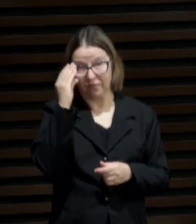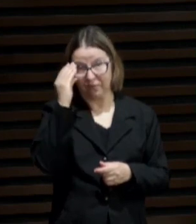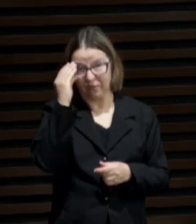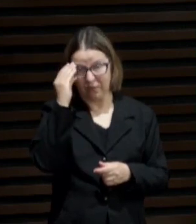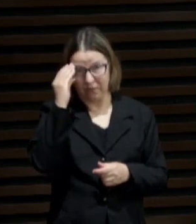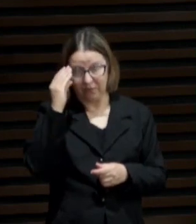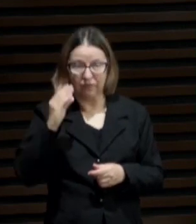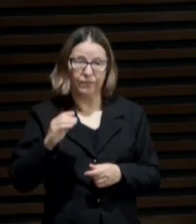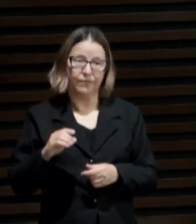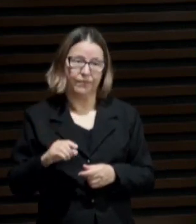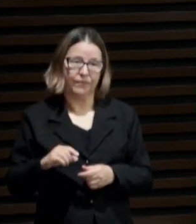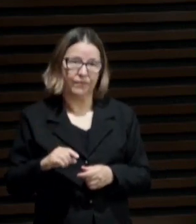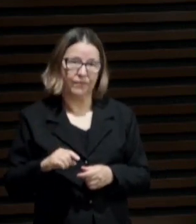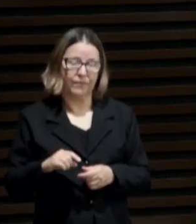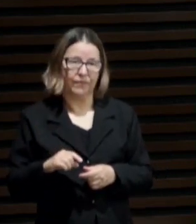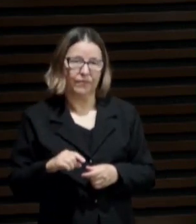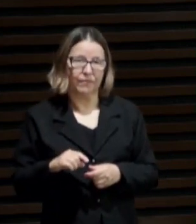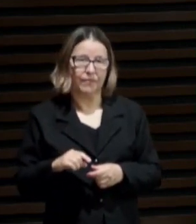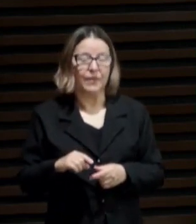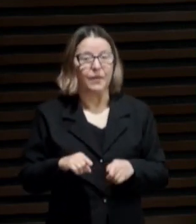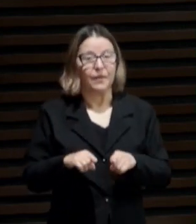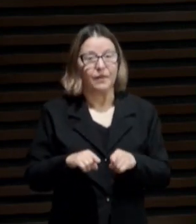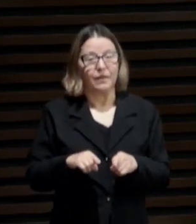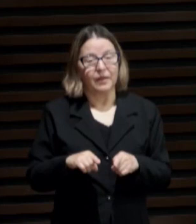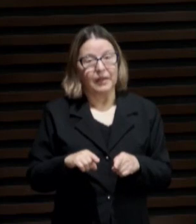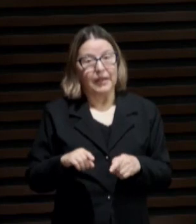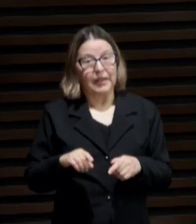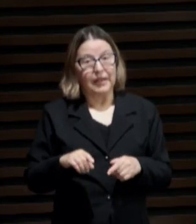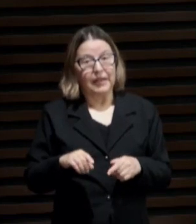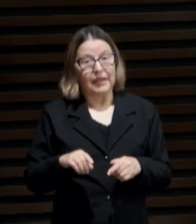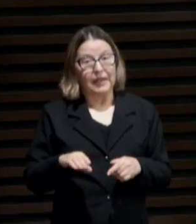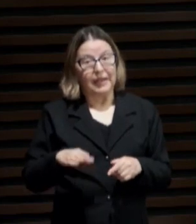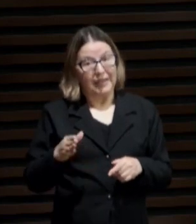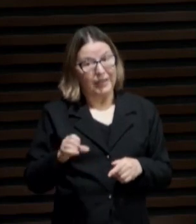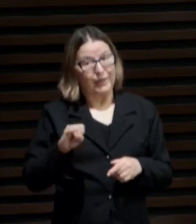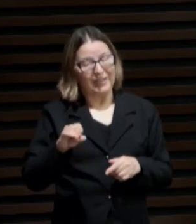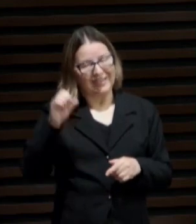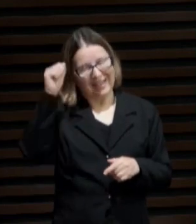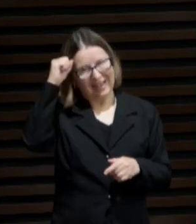Teve toda a queda, o homem teve que ser banido do jardim, teve toda a consequência.